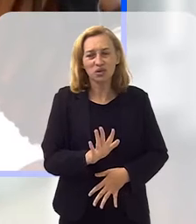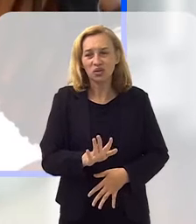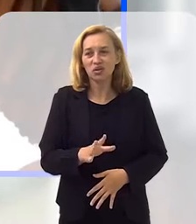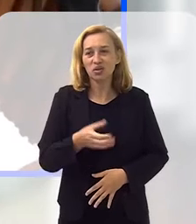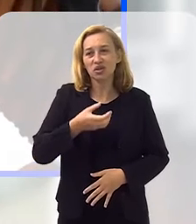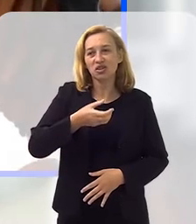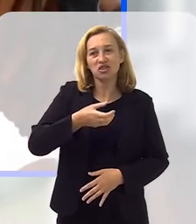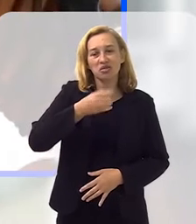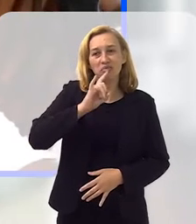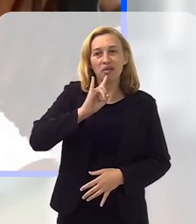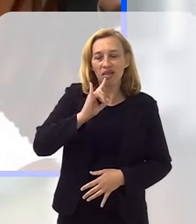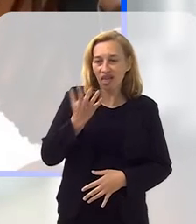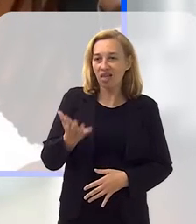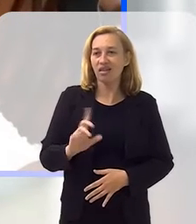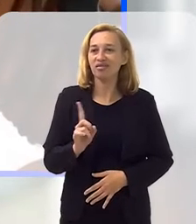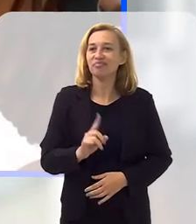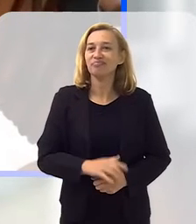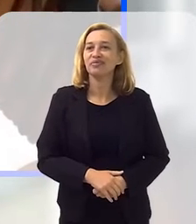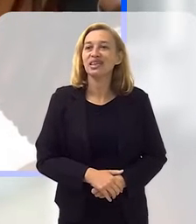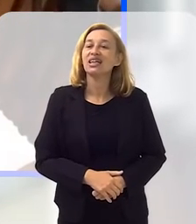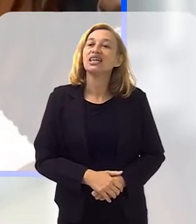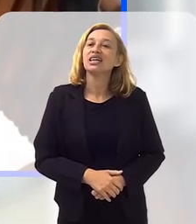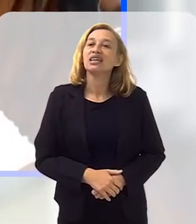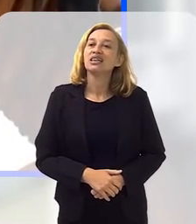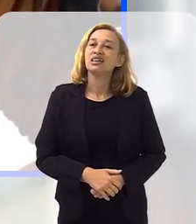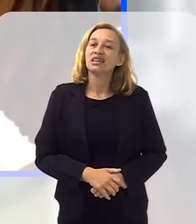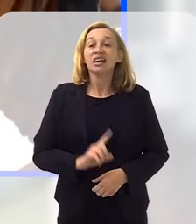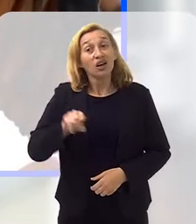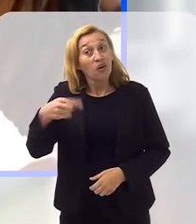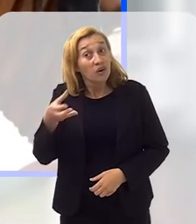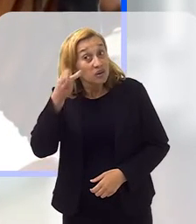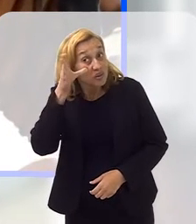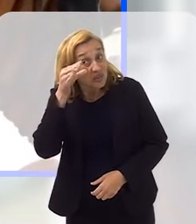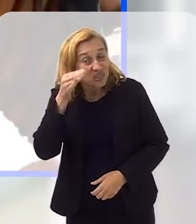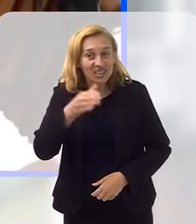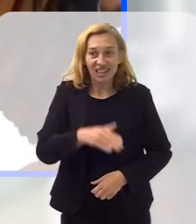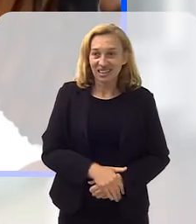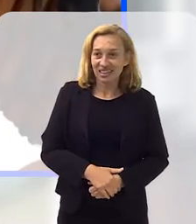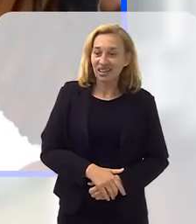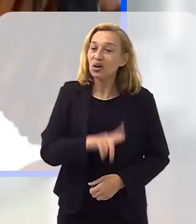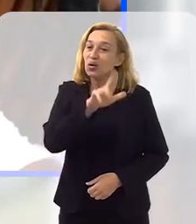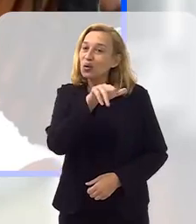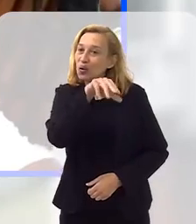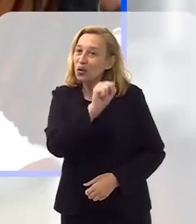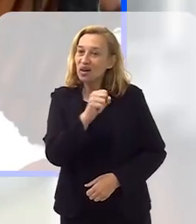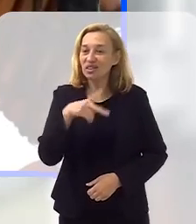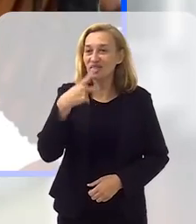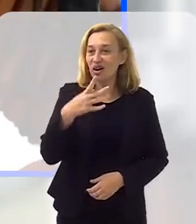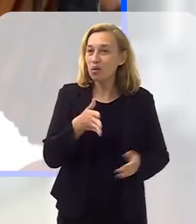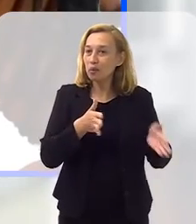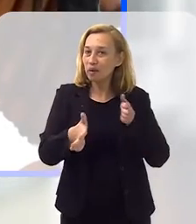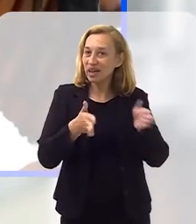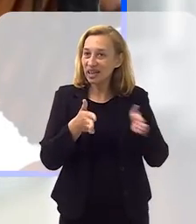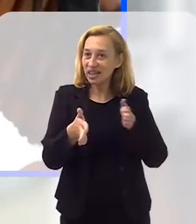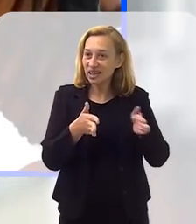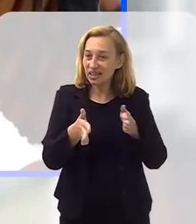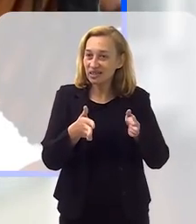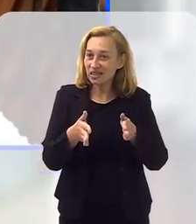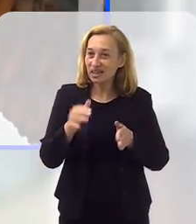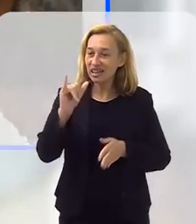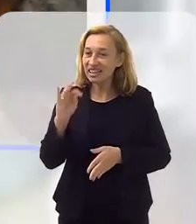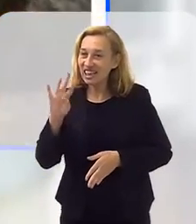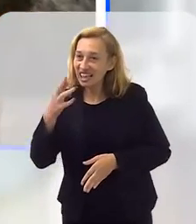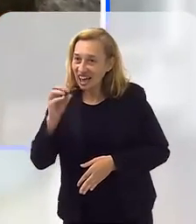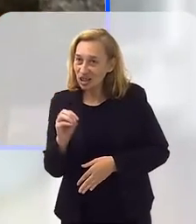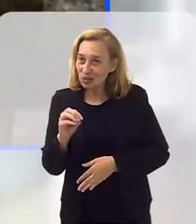nunca gostou de beber, não. E tem uma outra curiosidade: o Lucas estava falando sobre o período que ela passou